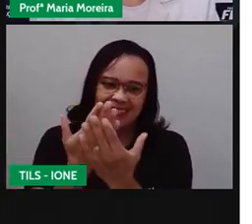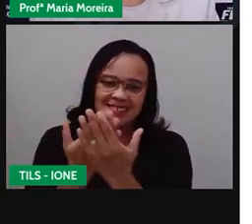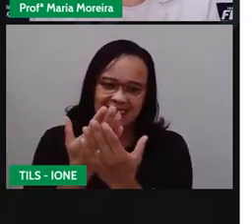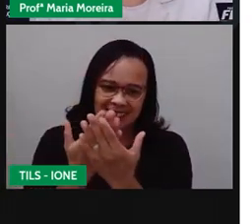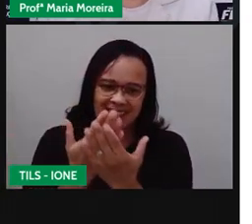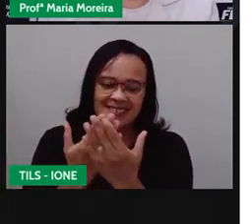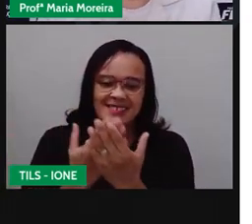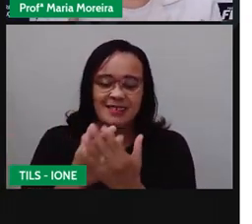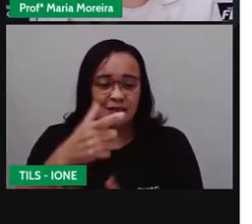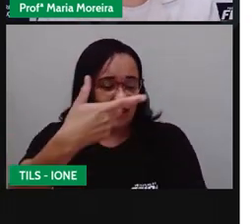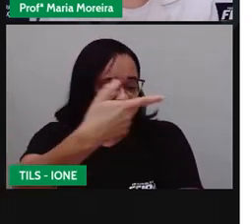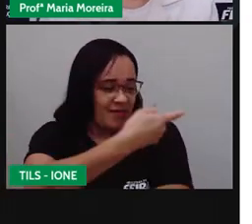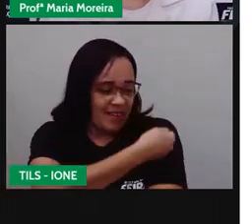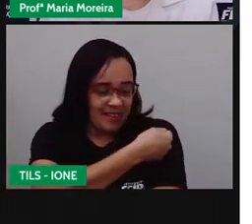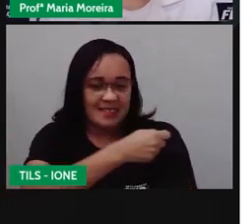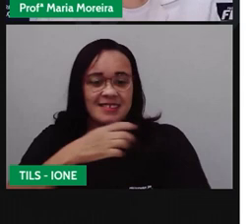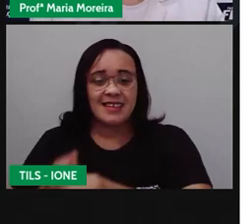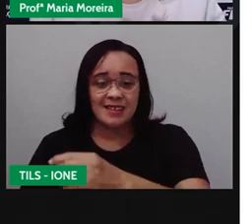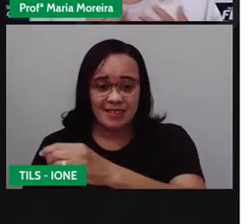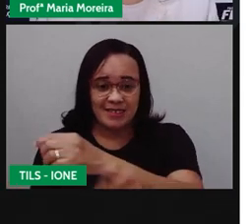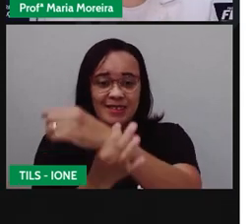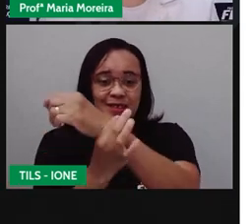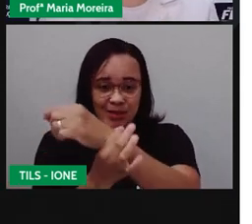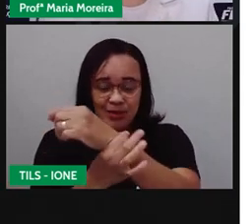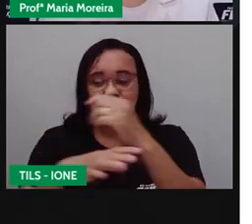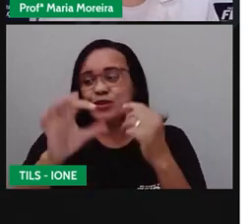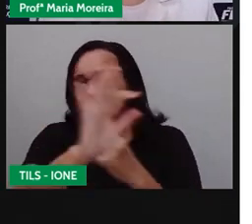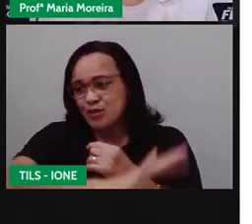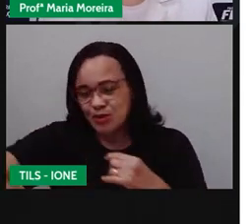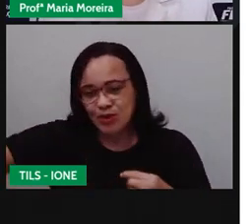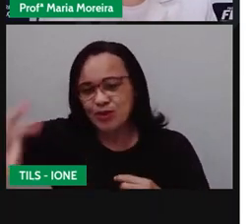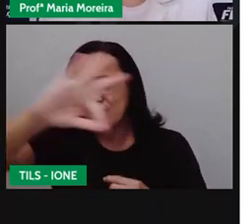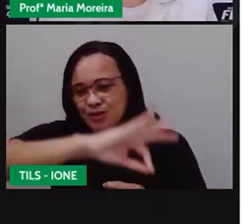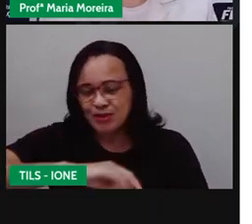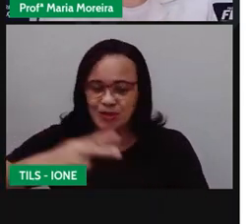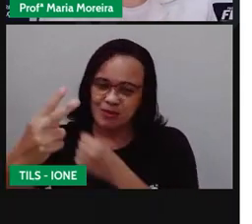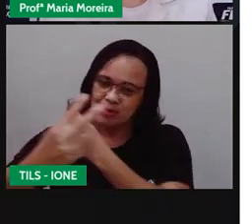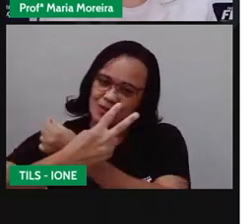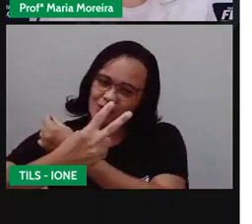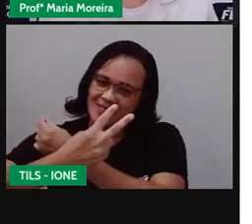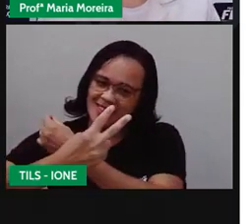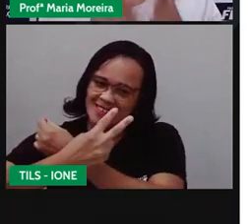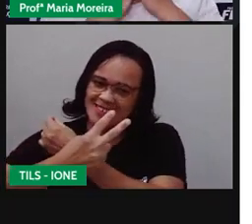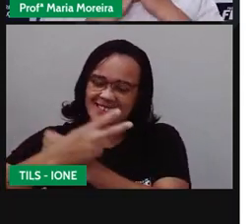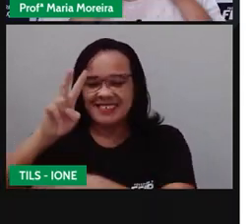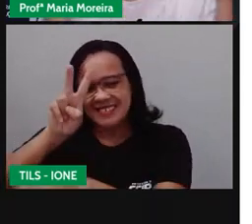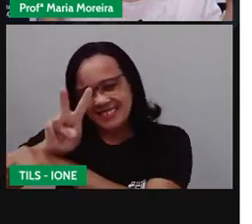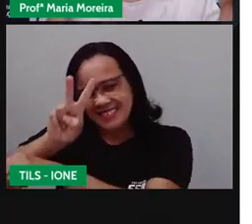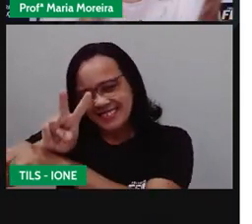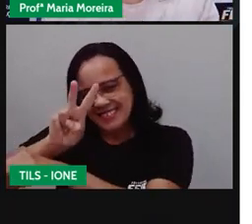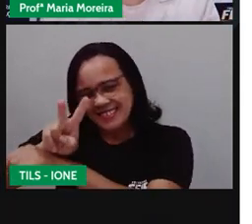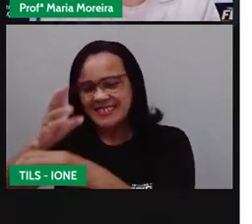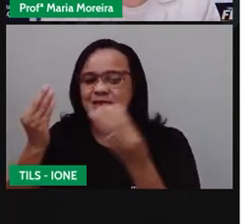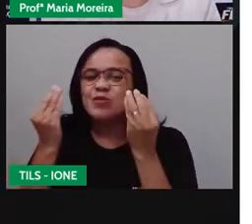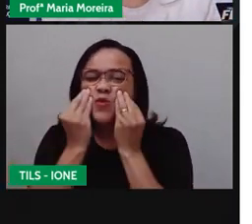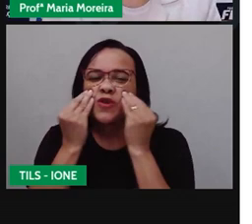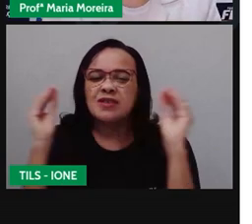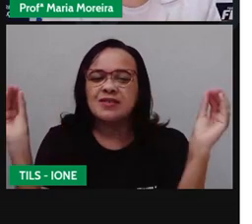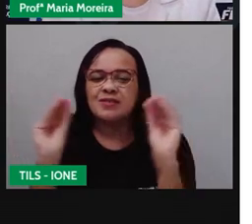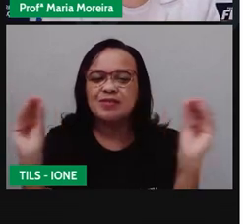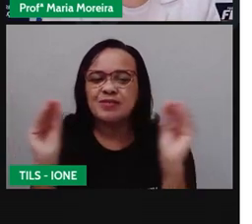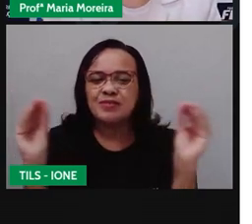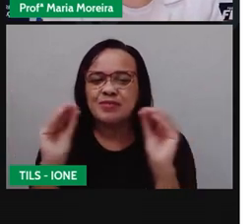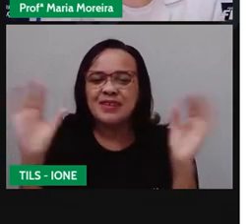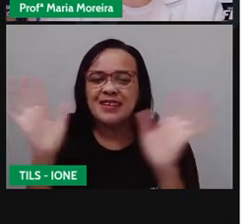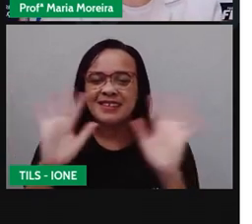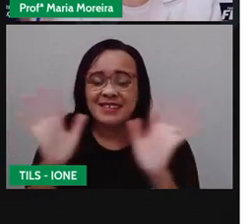aula, vacinados, seguros e todo mundo o quê? Protegido, certo? Então, um beijo de Pro Maria, um